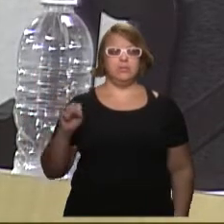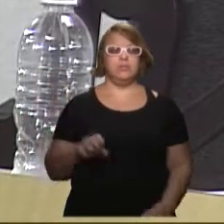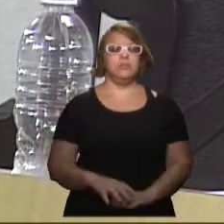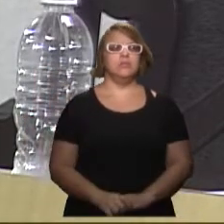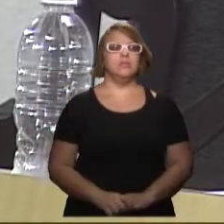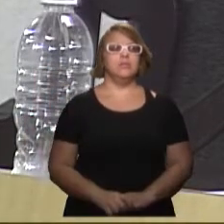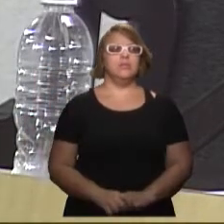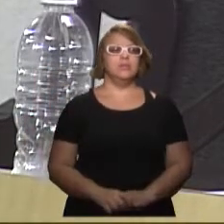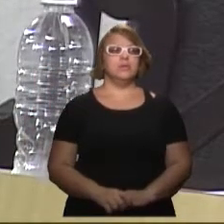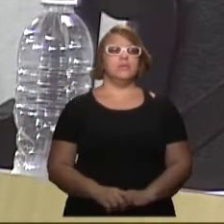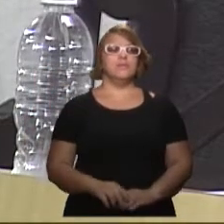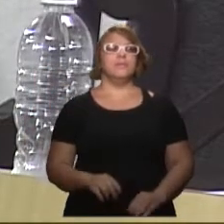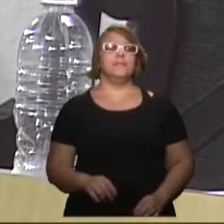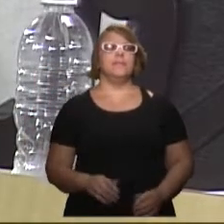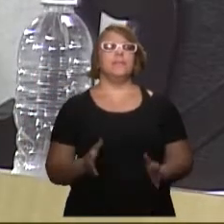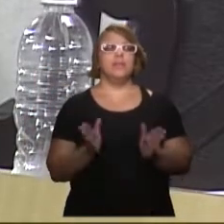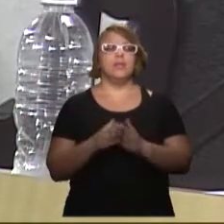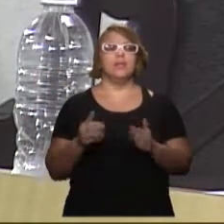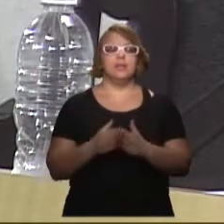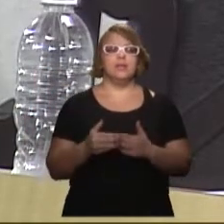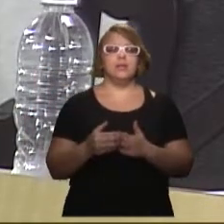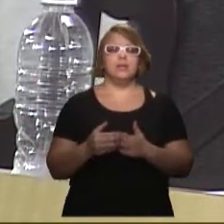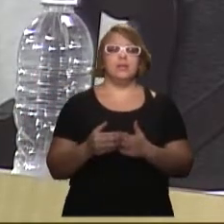público realizado em âmbito municipal.